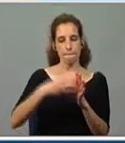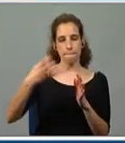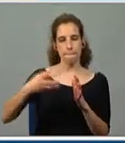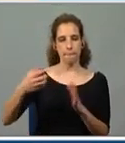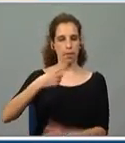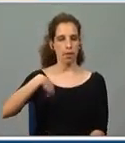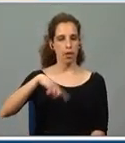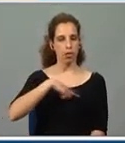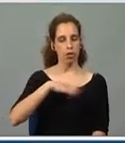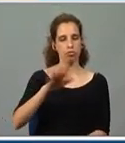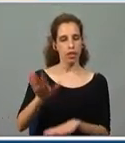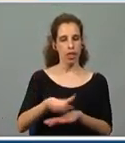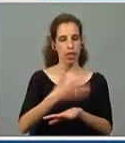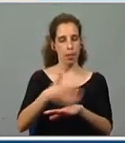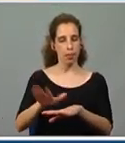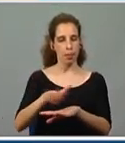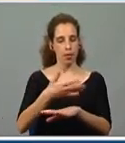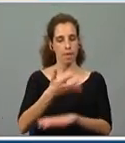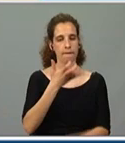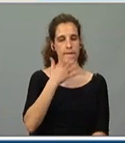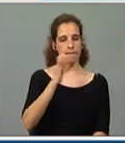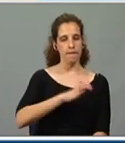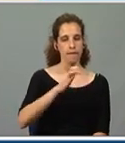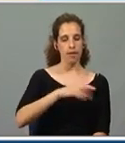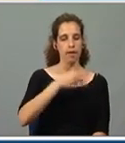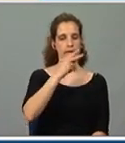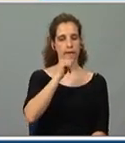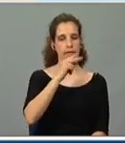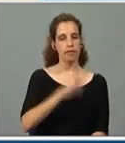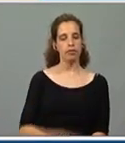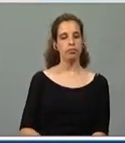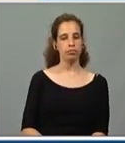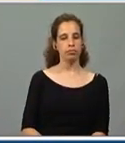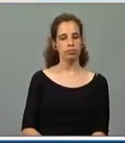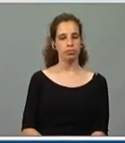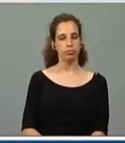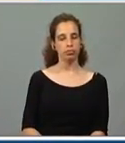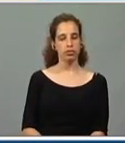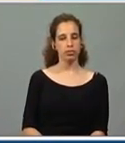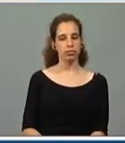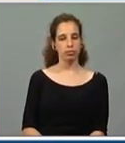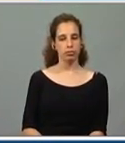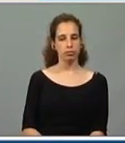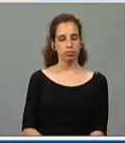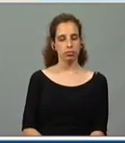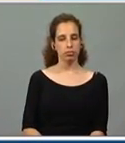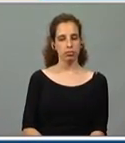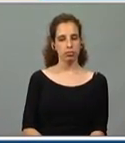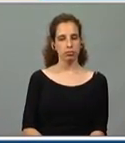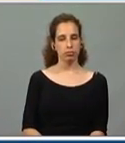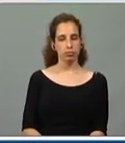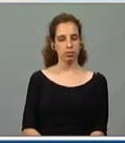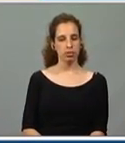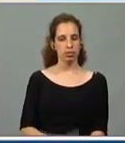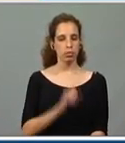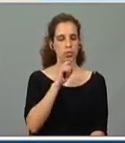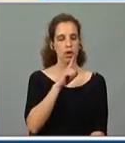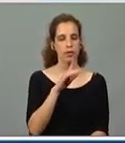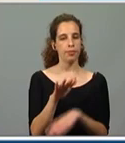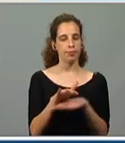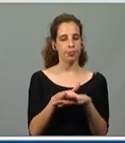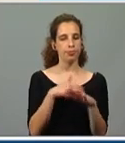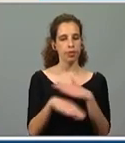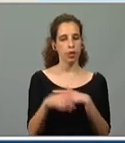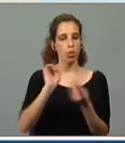nós conseguirmos separar o sal da areia. Ora, como é que nós poderemos então proceder